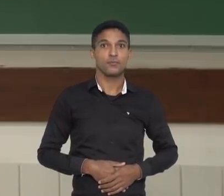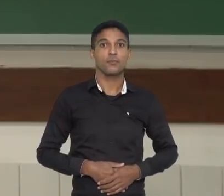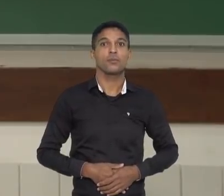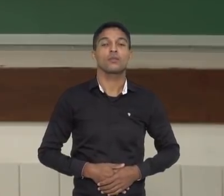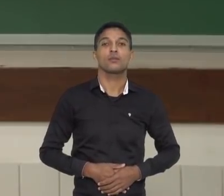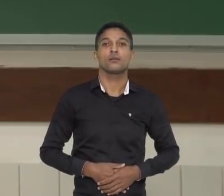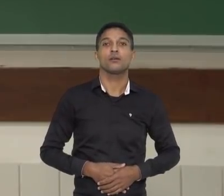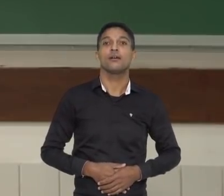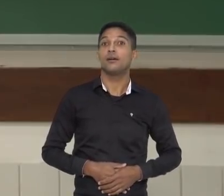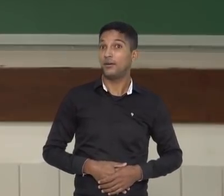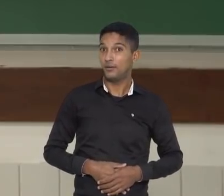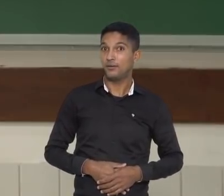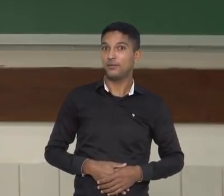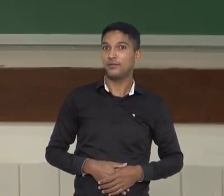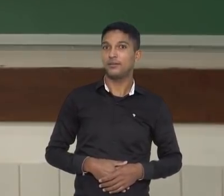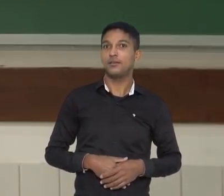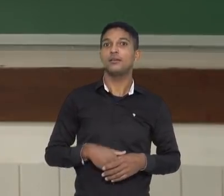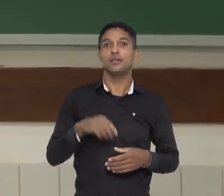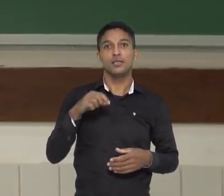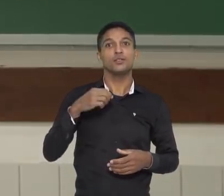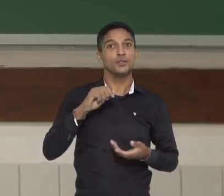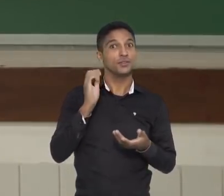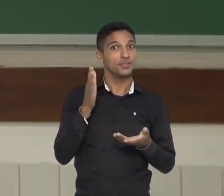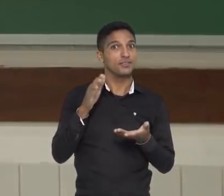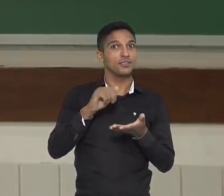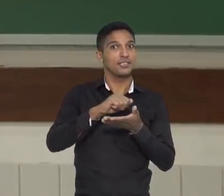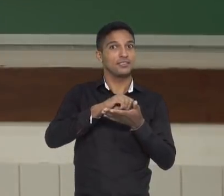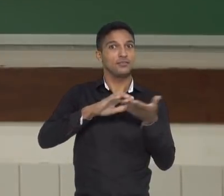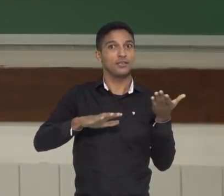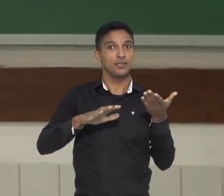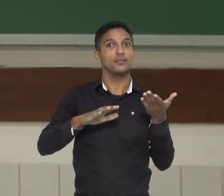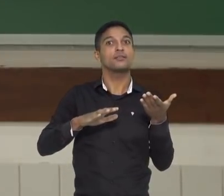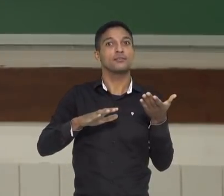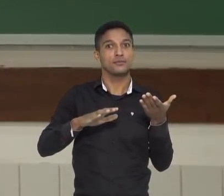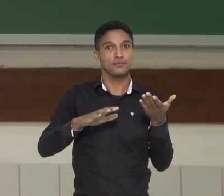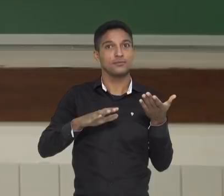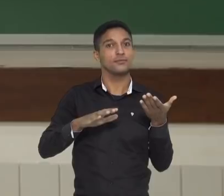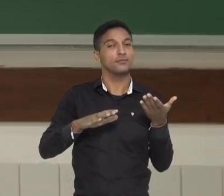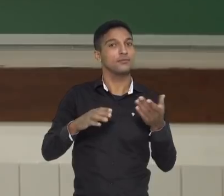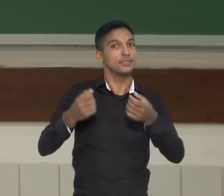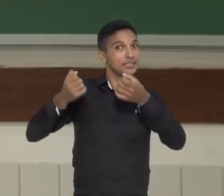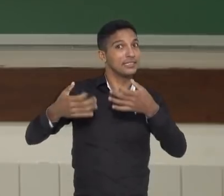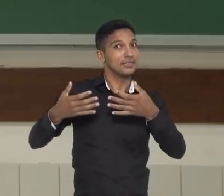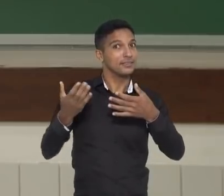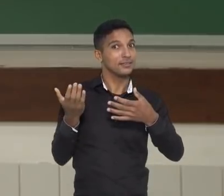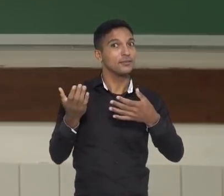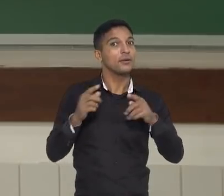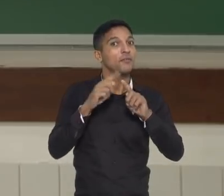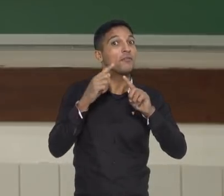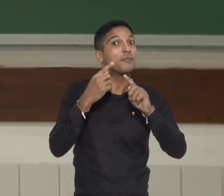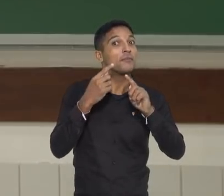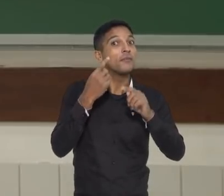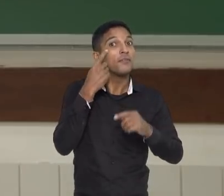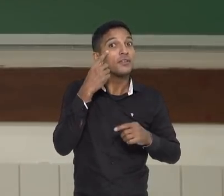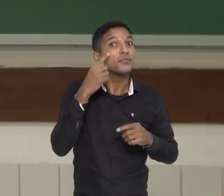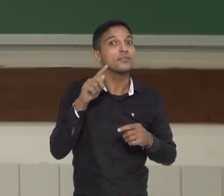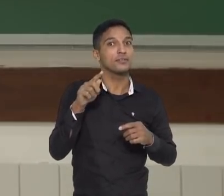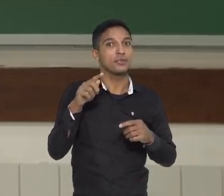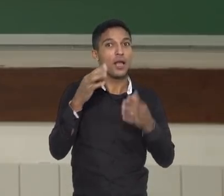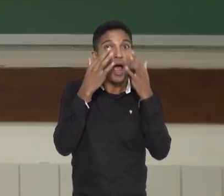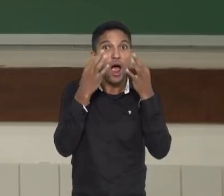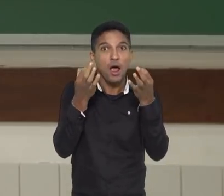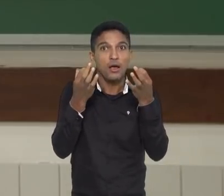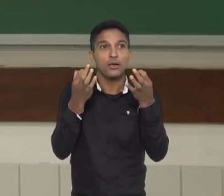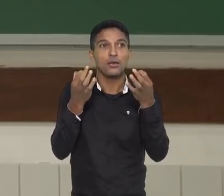até antecipei aqui essa atividade quando estava explicando, mas vamos ver se vocês prestaram atenção. Então, vocês vão